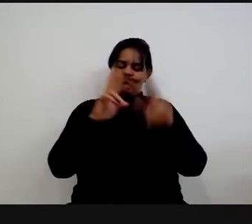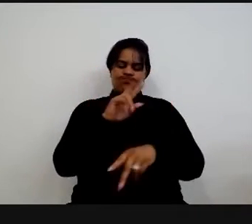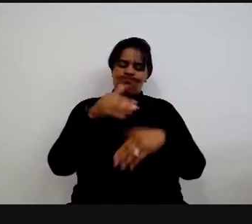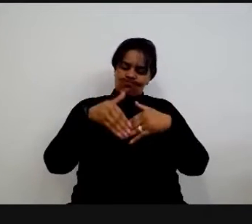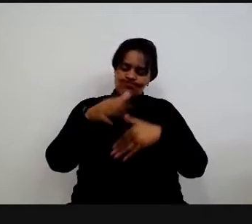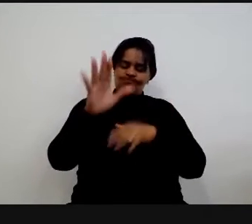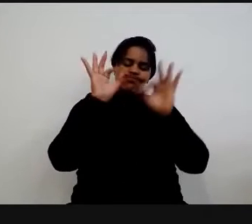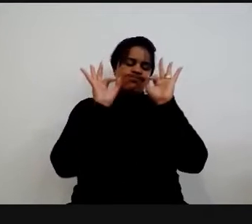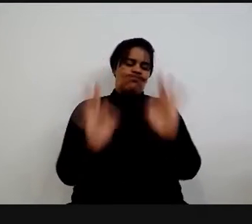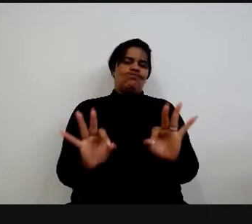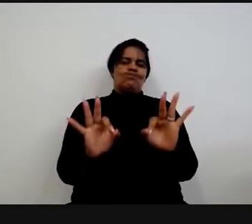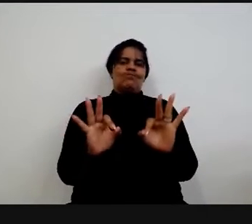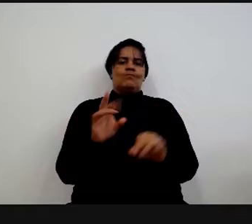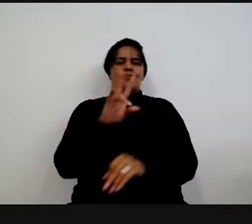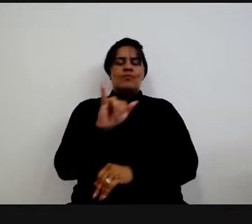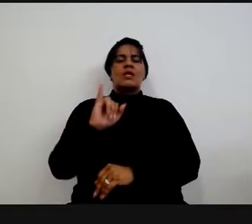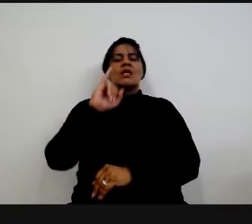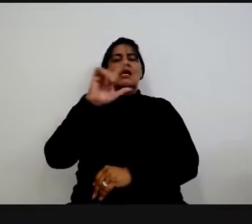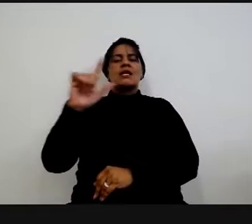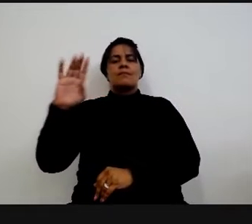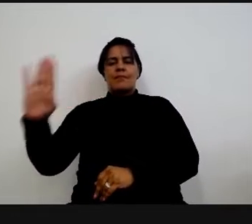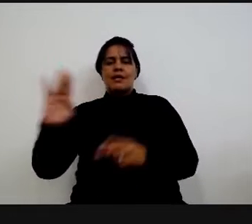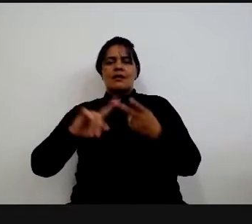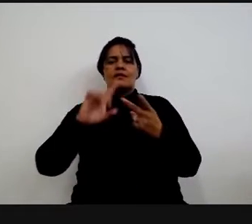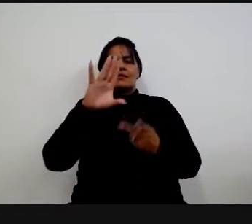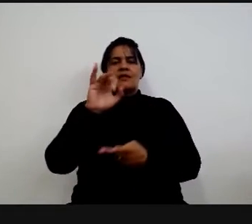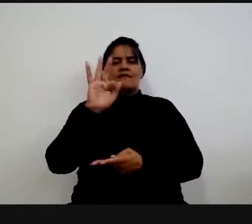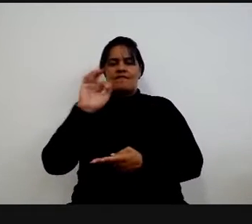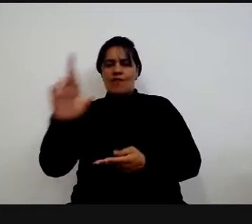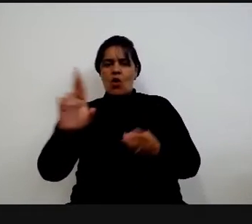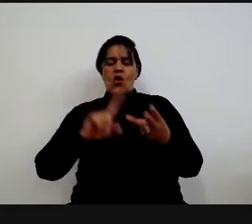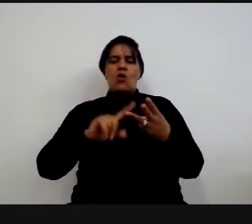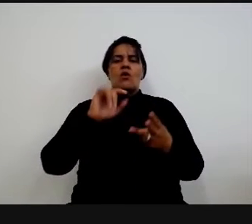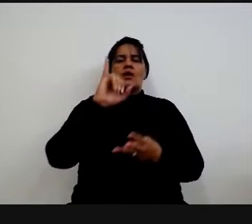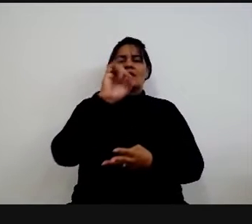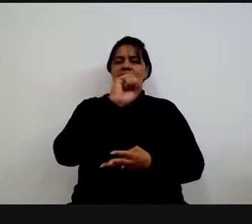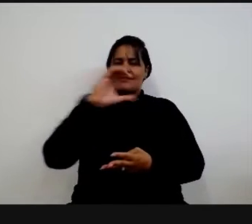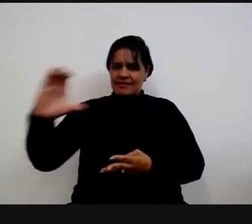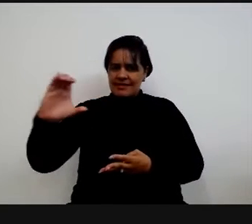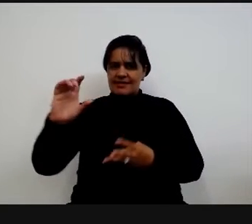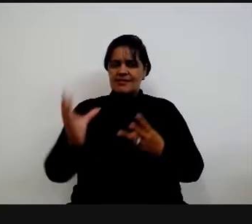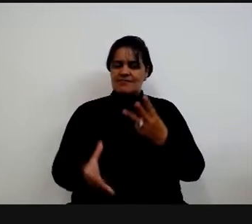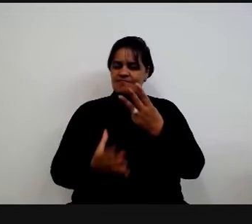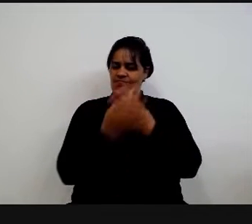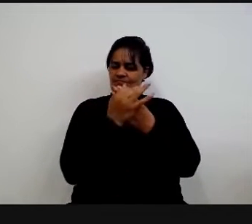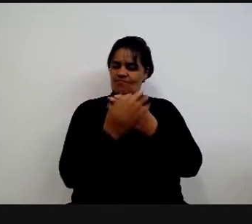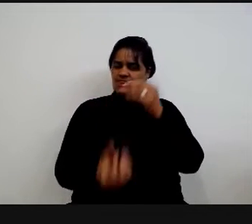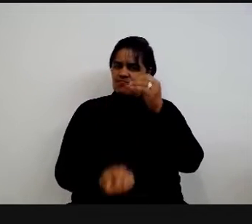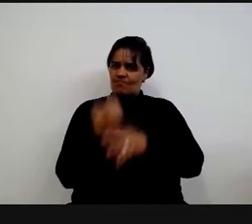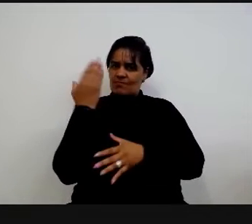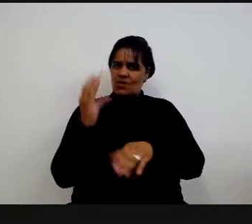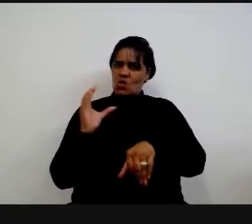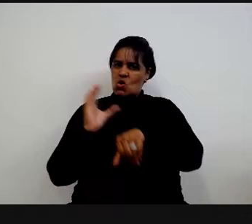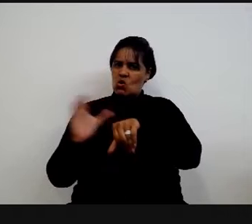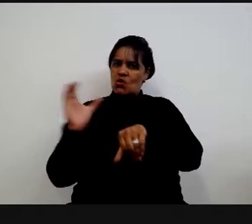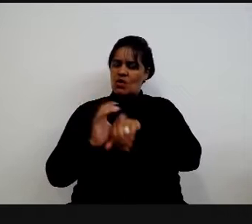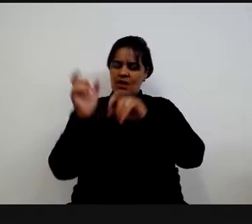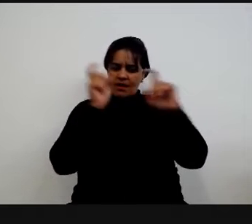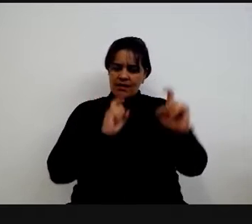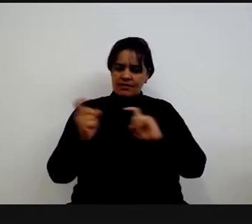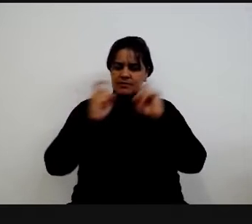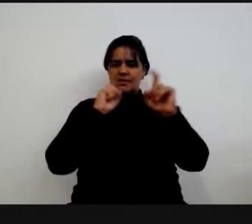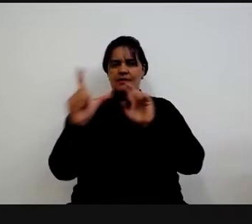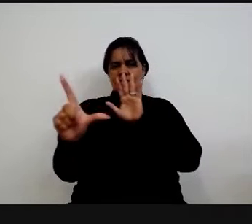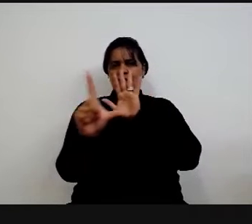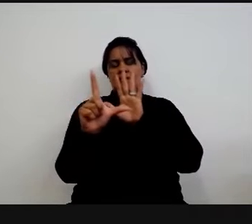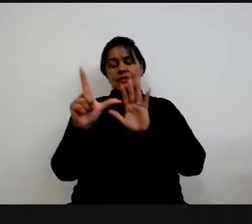vez. Formar o ILB, o CEFOI e o Tribunal de Uísque criarem um curso de administração